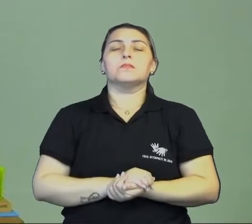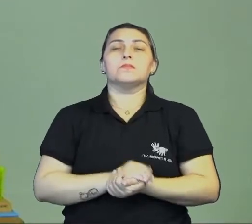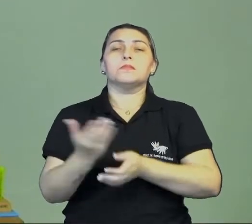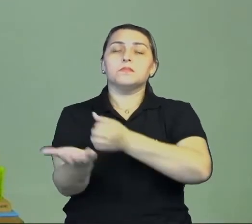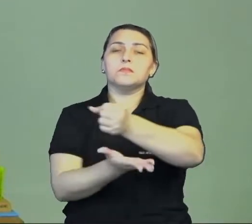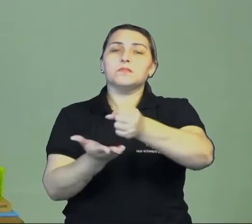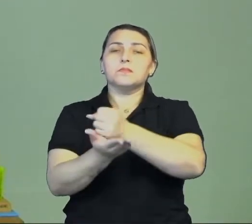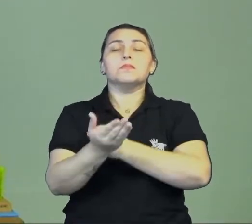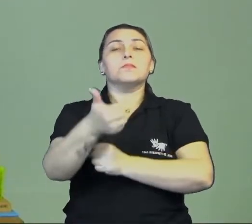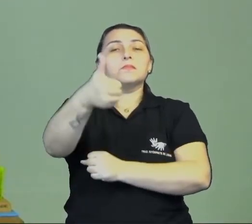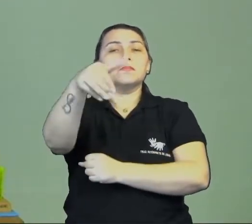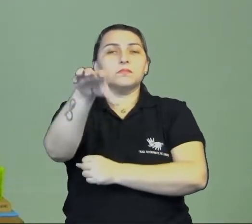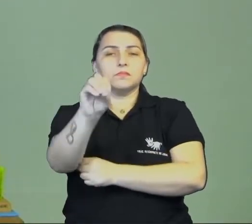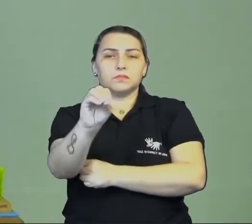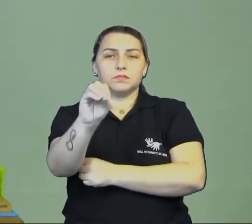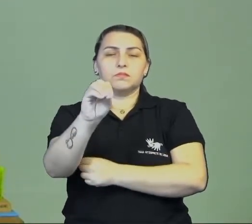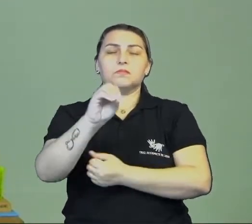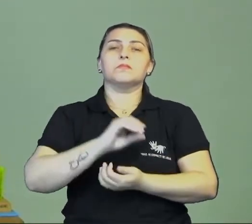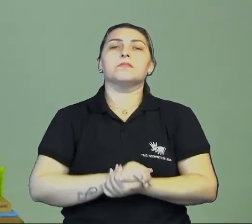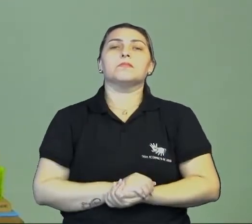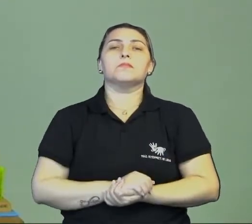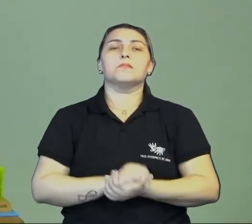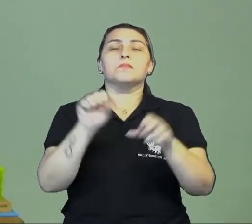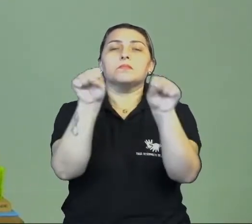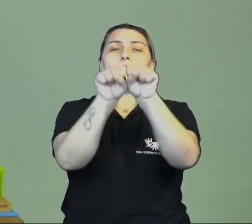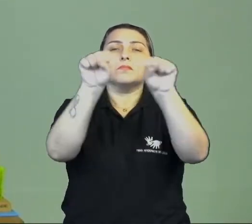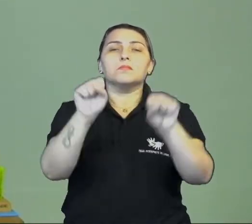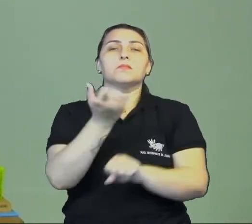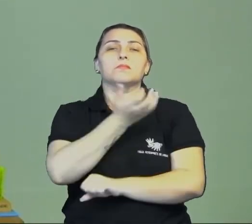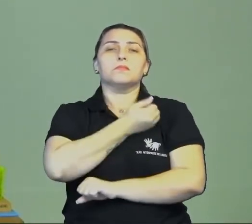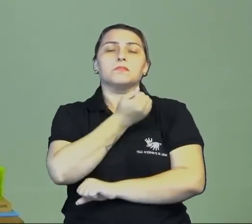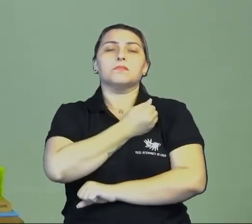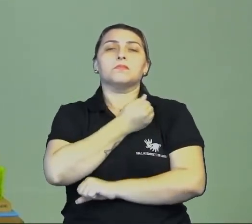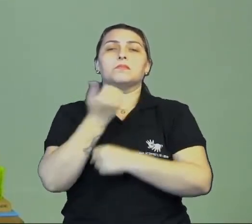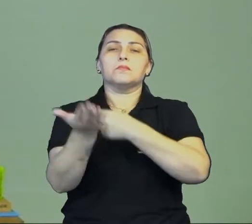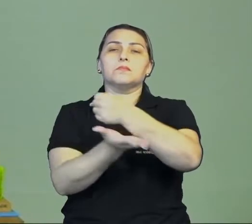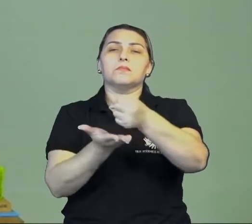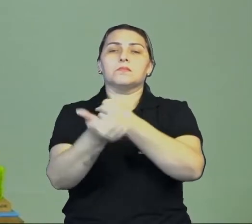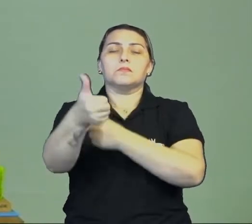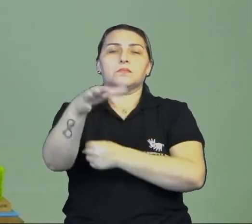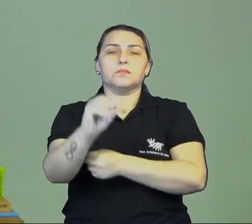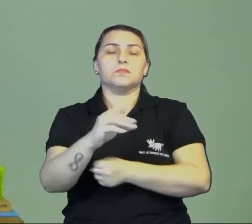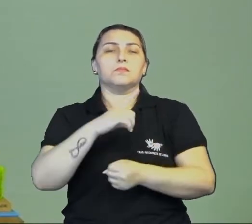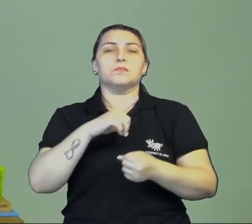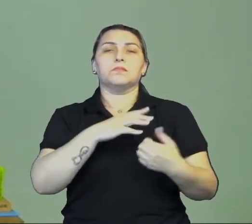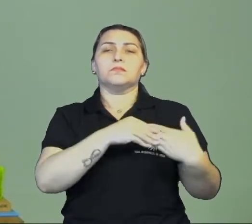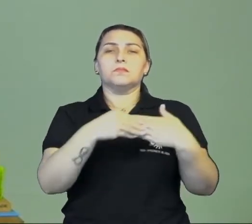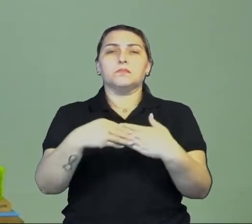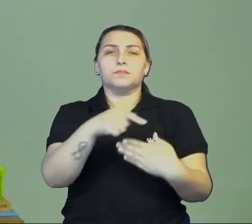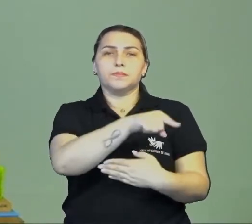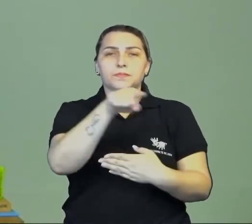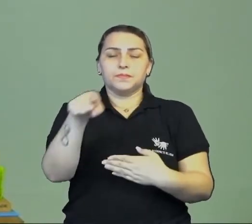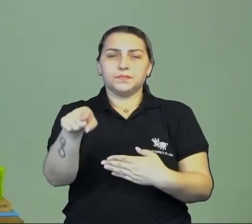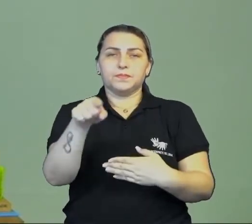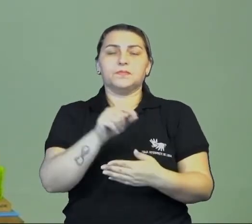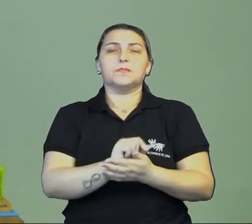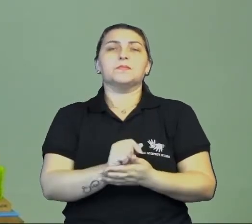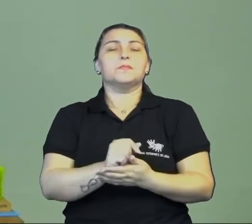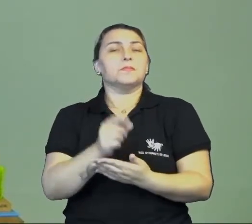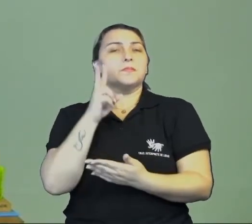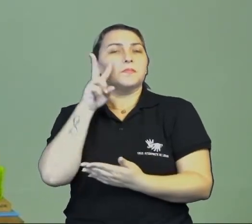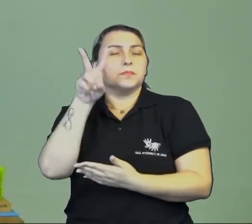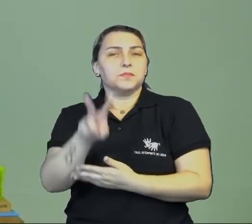a base é 10. O sistema de numeração decimal. Aí eu trouxe para vocês